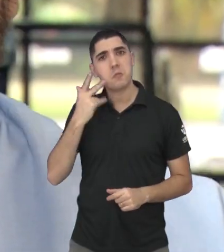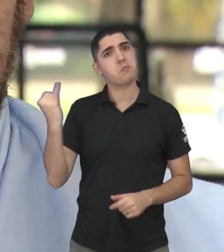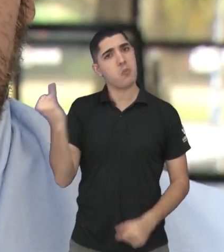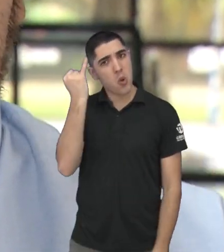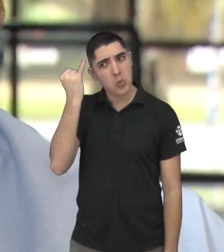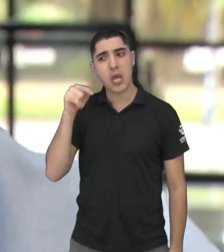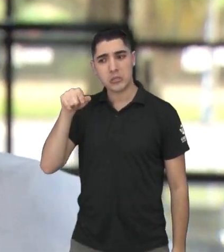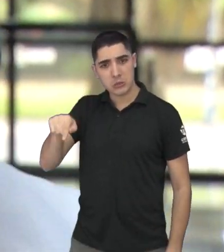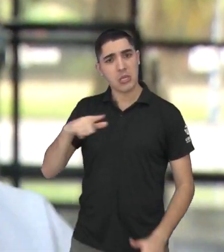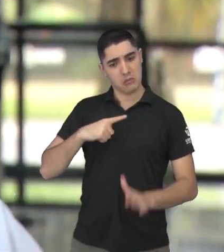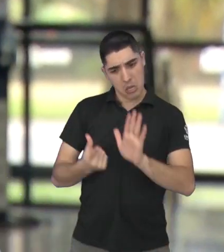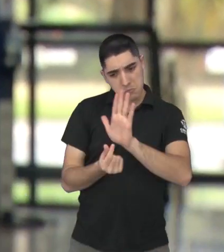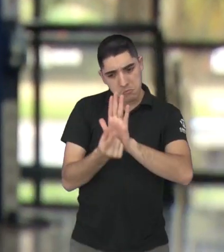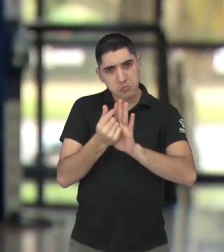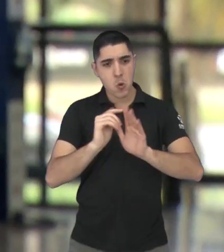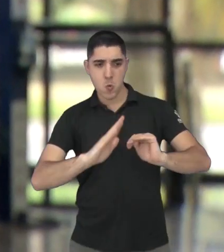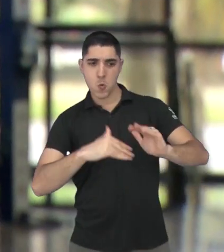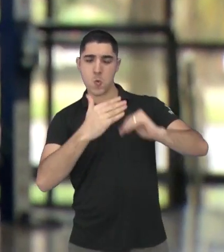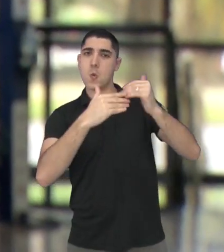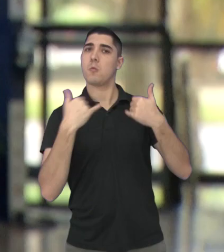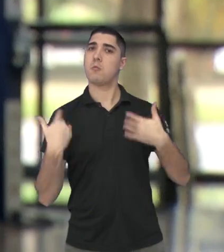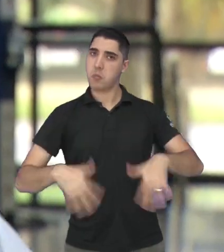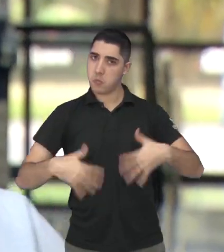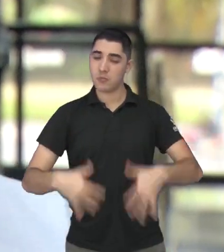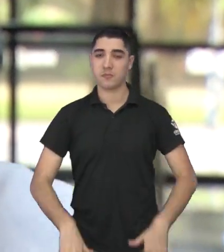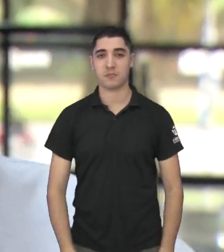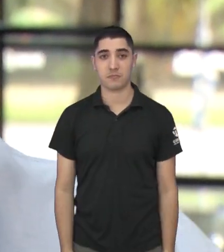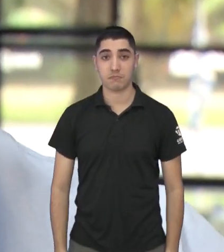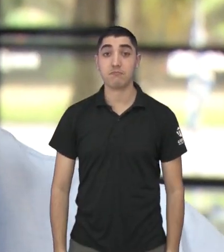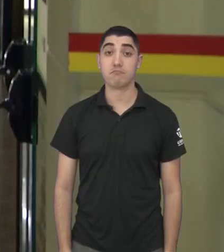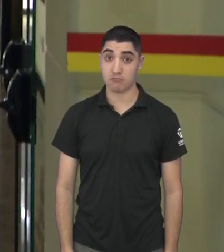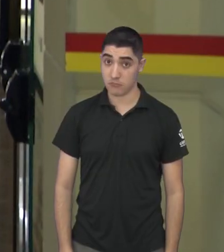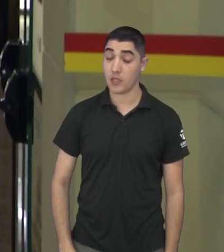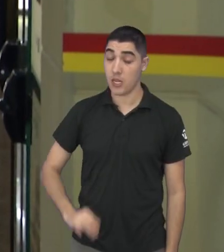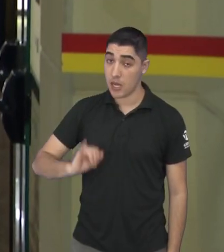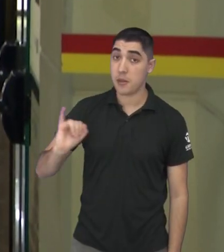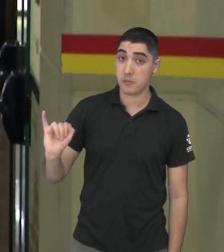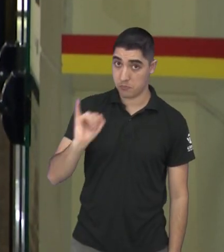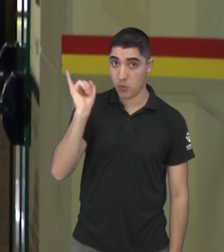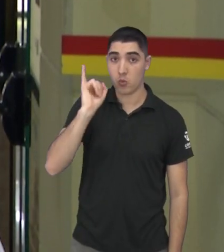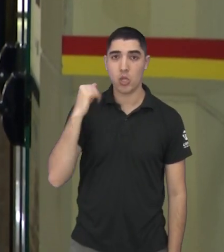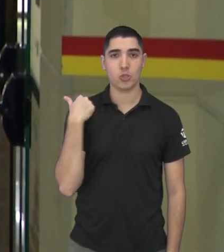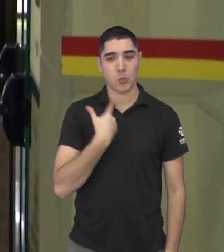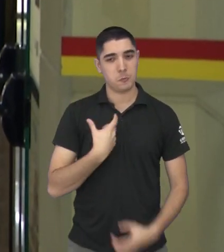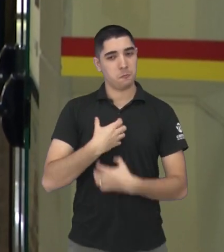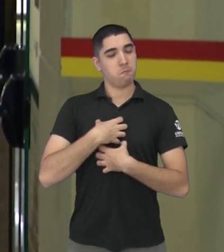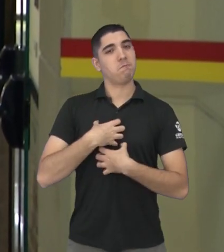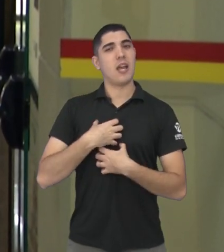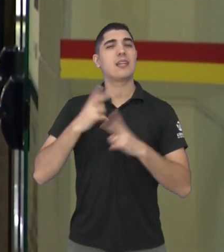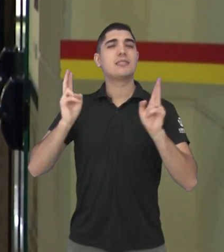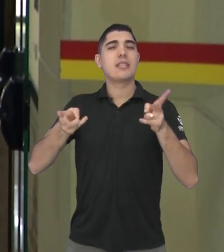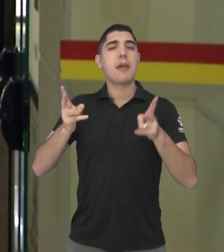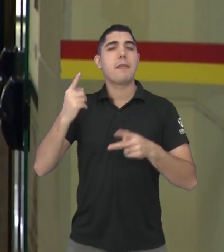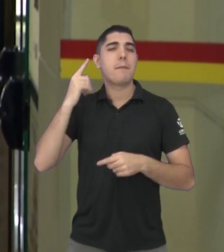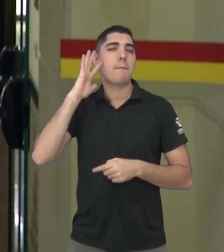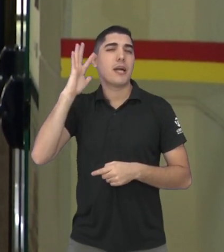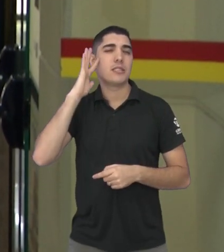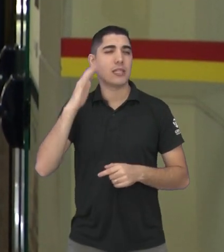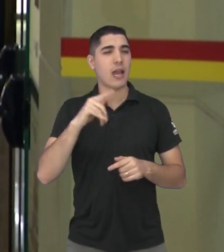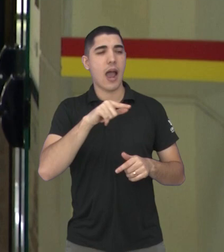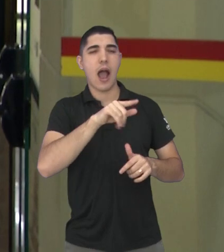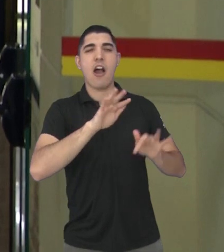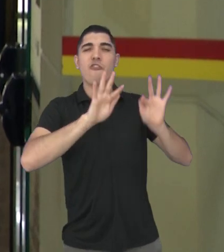chama a atenção para o aquecimento da economia neste início de ano é muito positivo nós temos uma tendência contrária